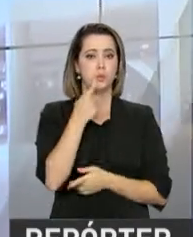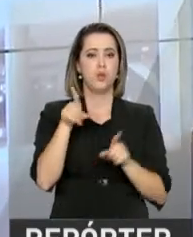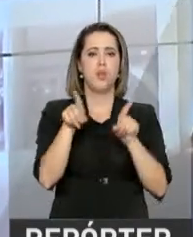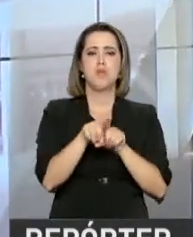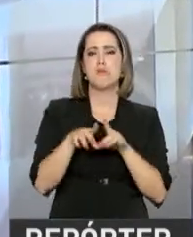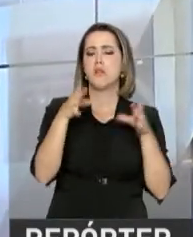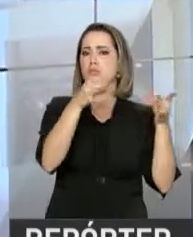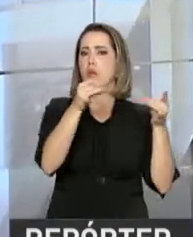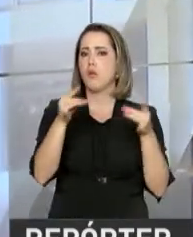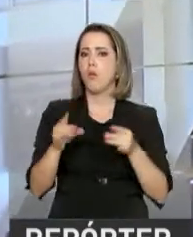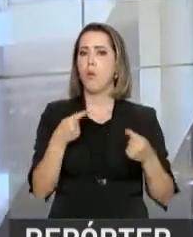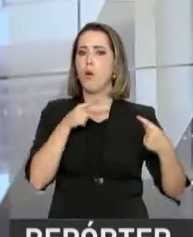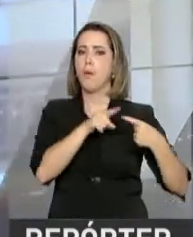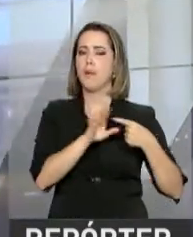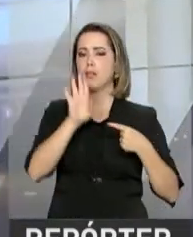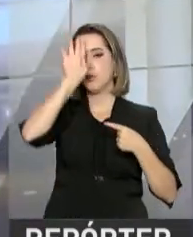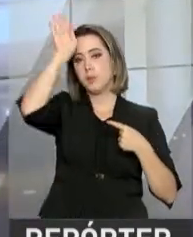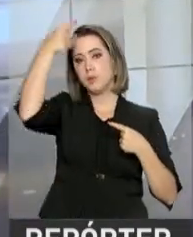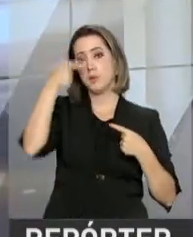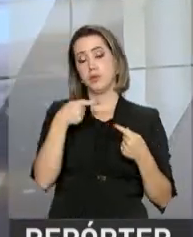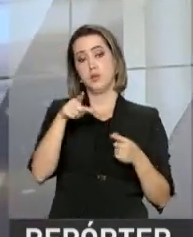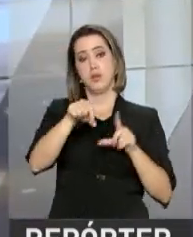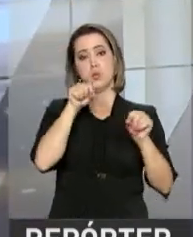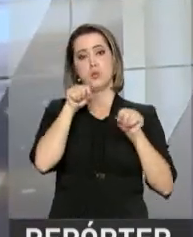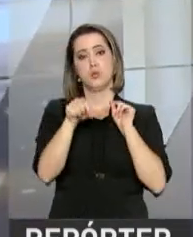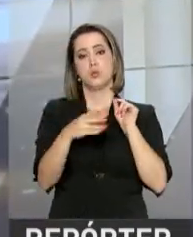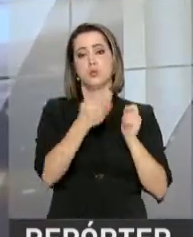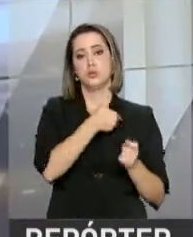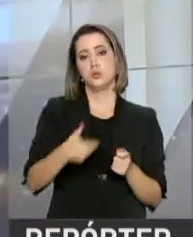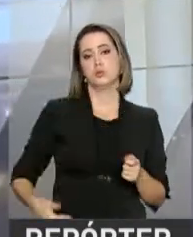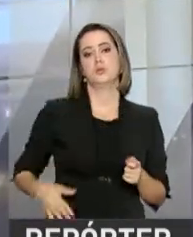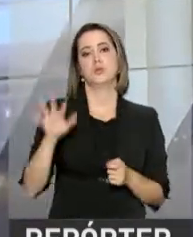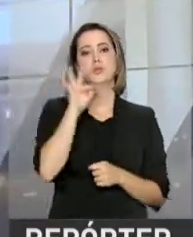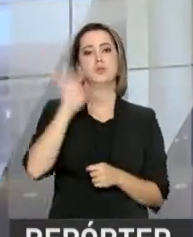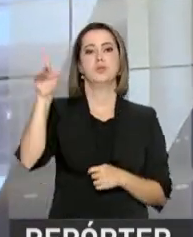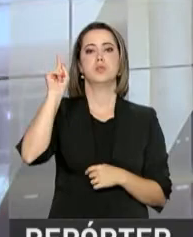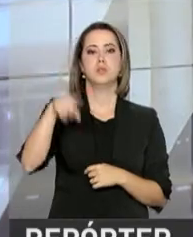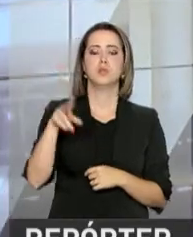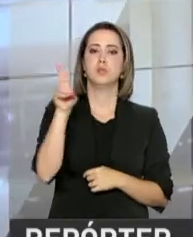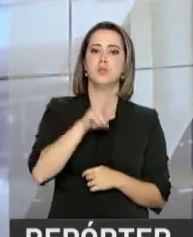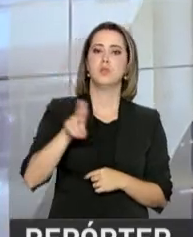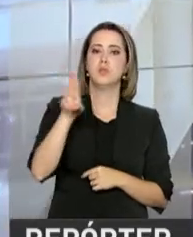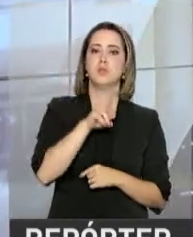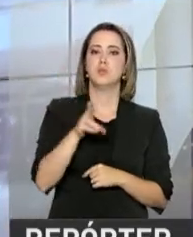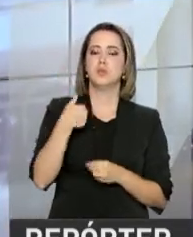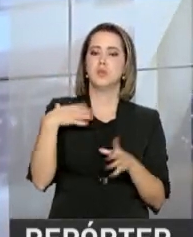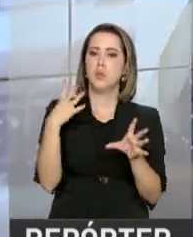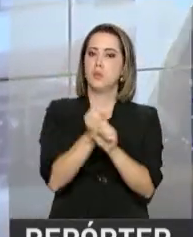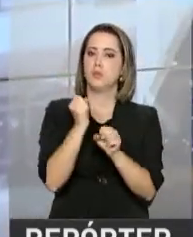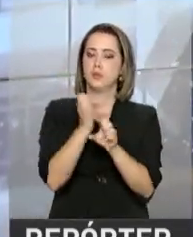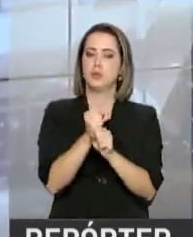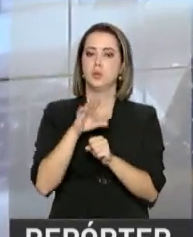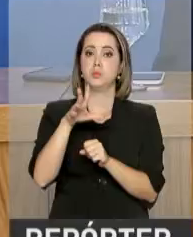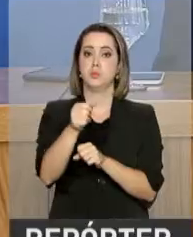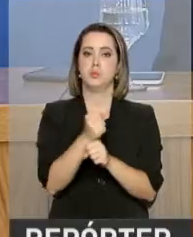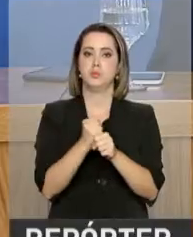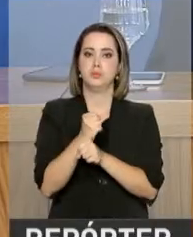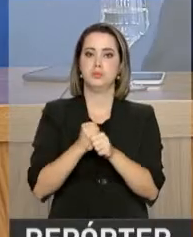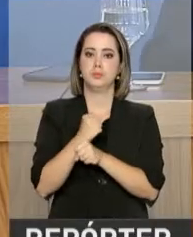estabelece as metas e prioridades do governo federal e é usada para orientar a elaboração do orçamento anual